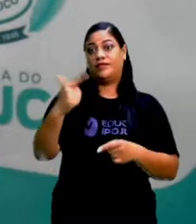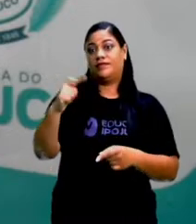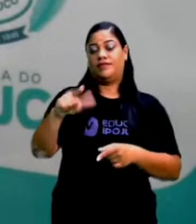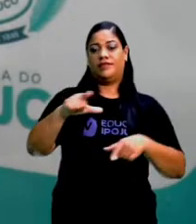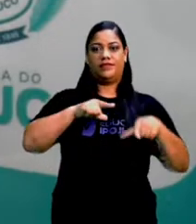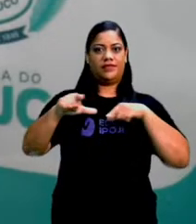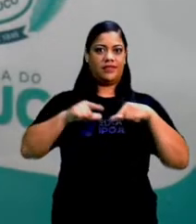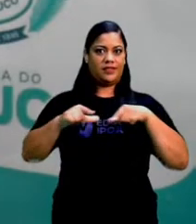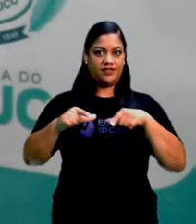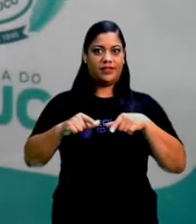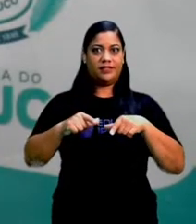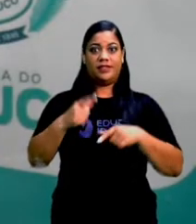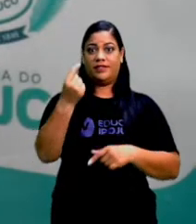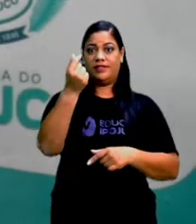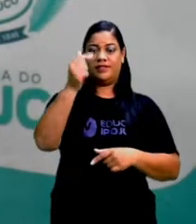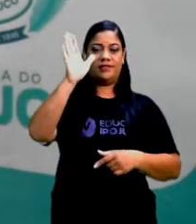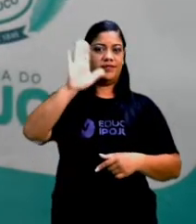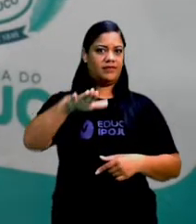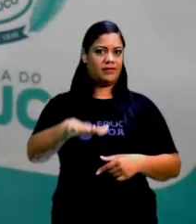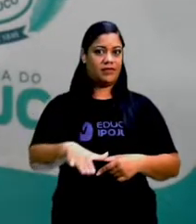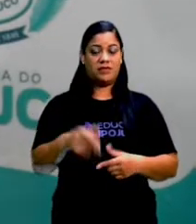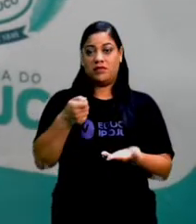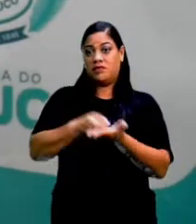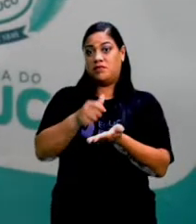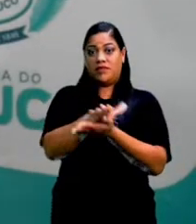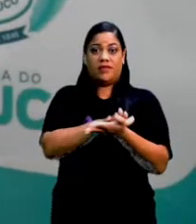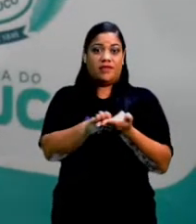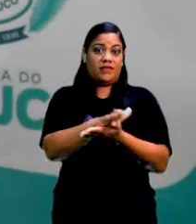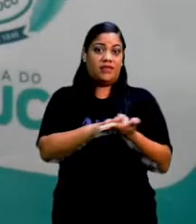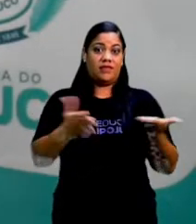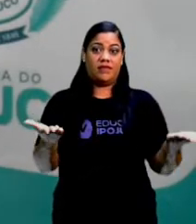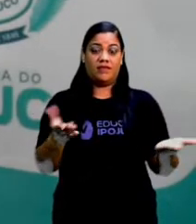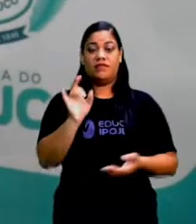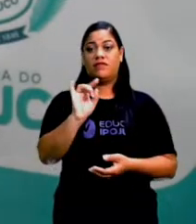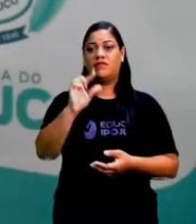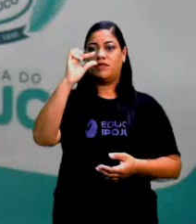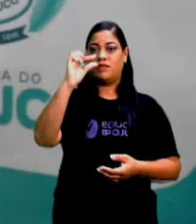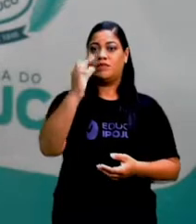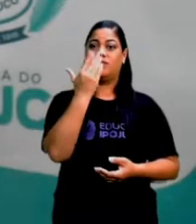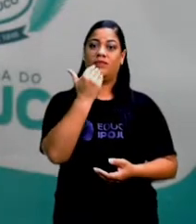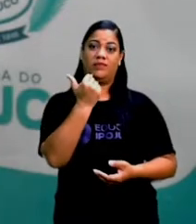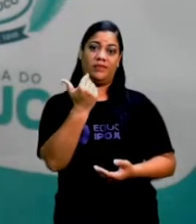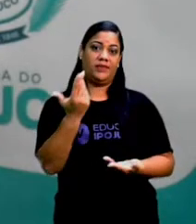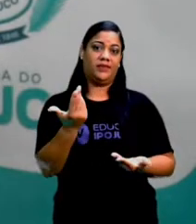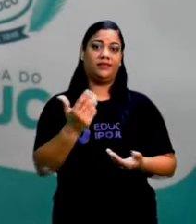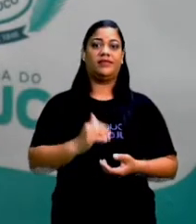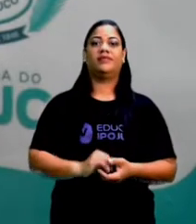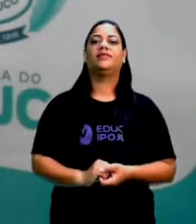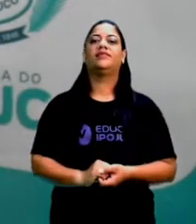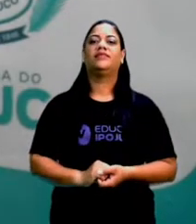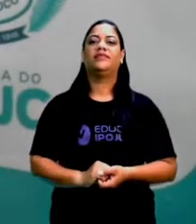escravo, a mão de obra barata, né, que eles não pagavam nada, só um pouco de alimentação. Então,